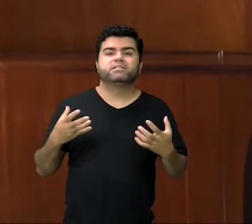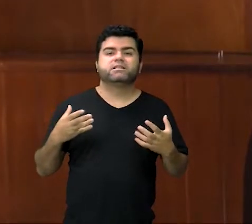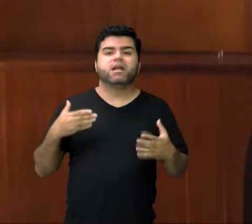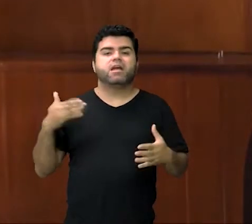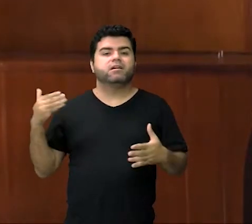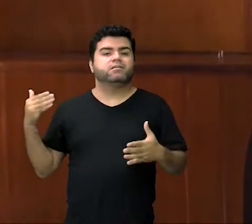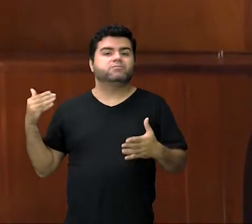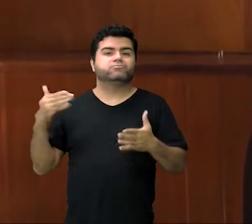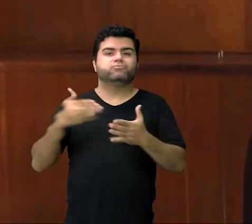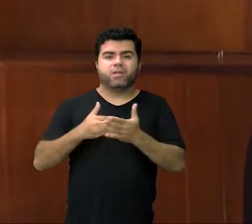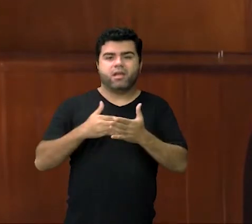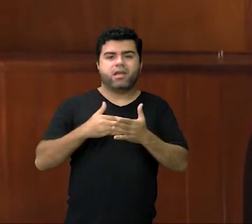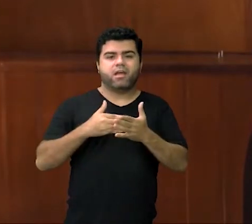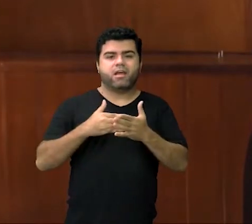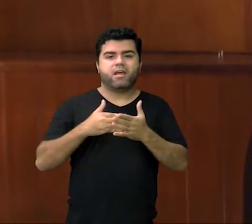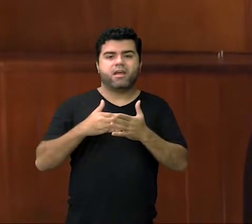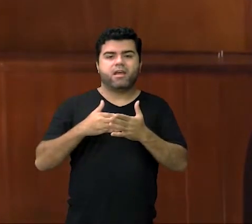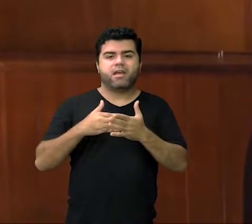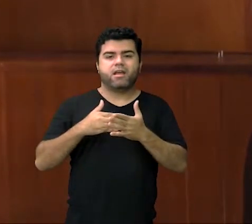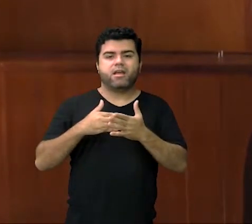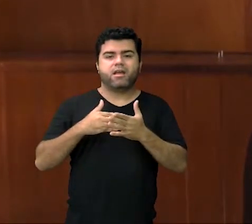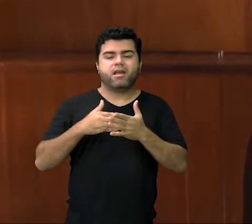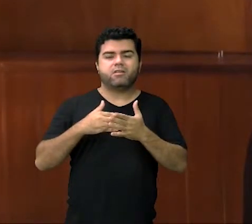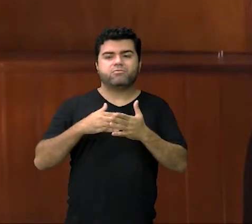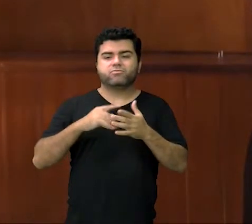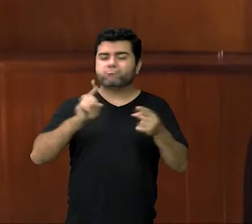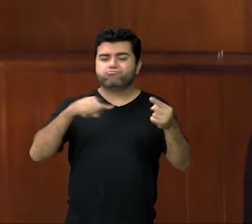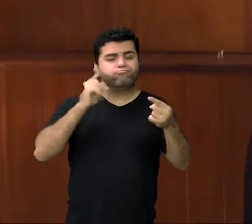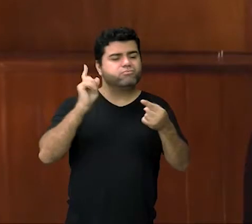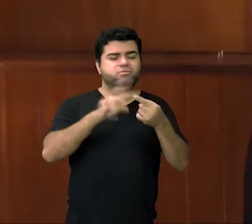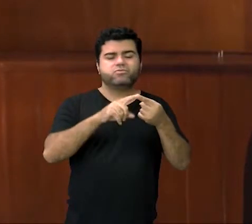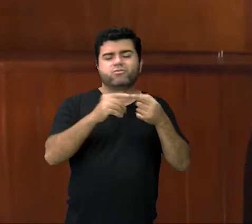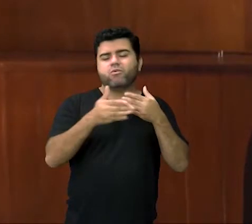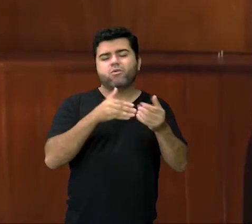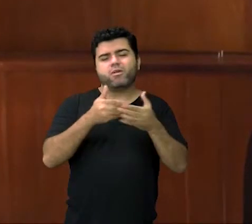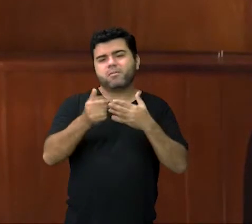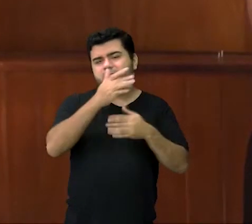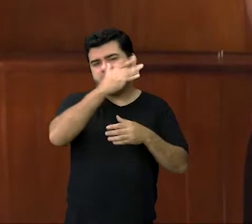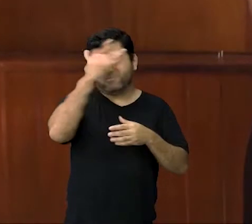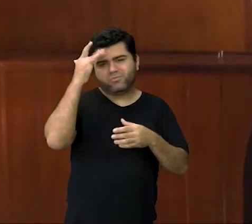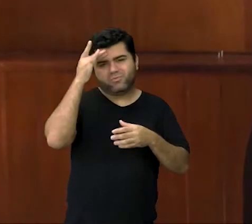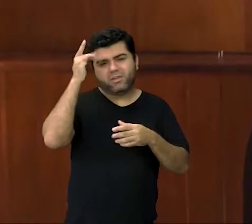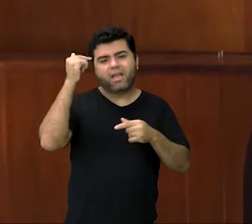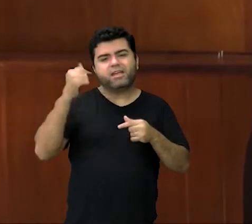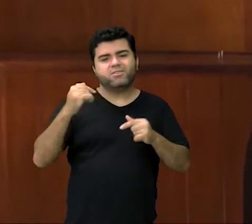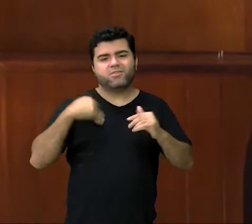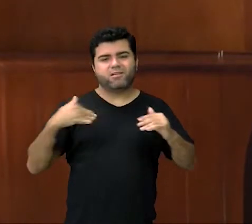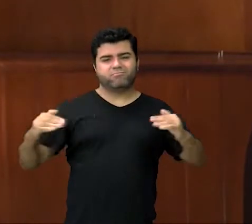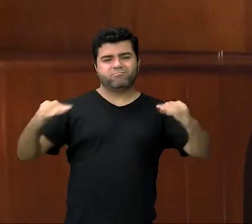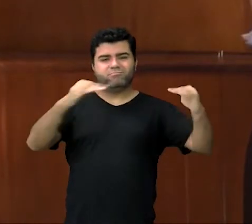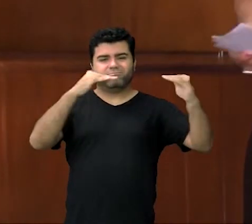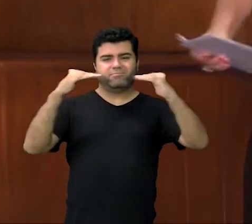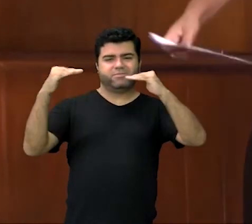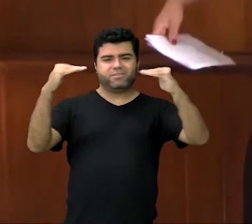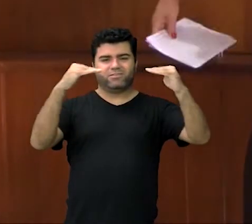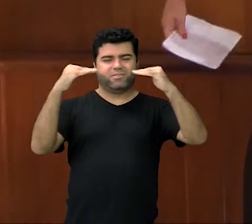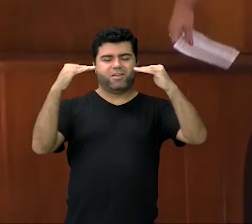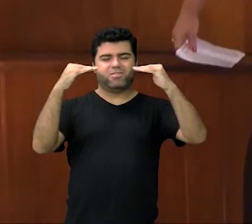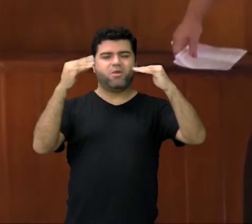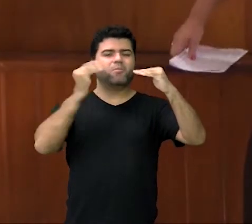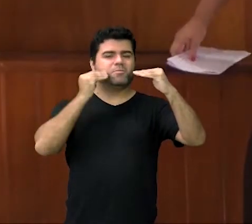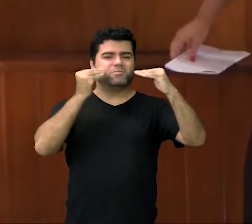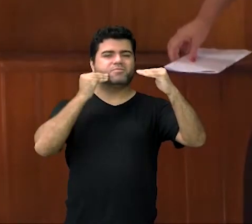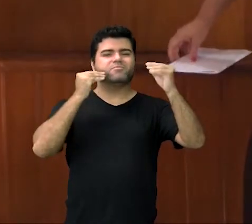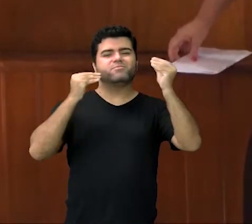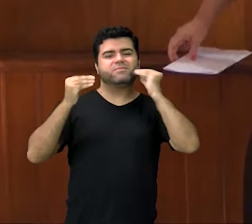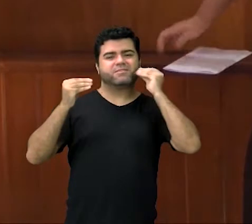chegar lá na frente, buscando cumprir suas metas como qualquer um. Isso sim é igualdade de oportunidade. Dá essa